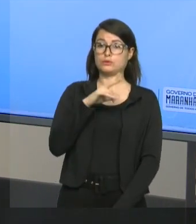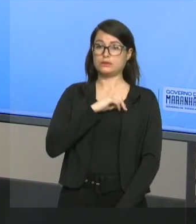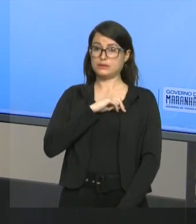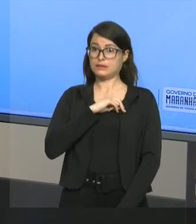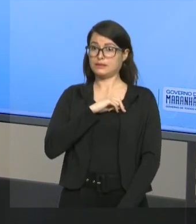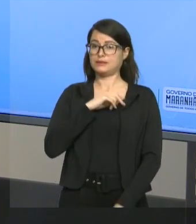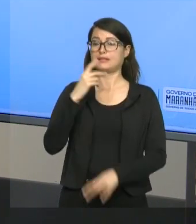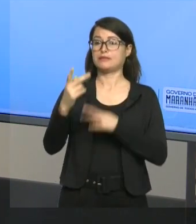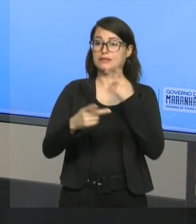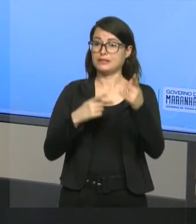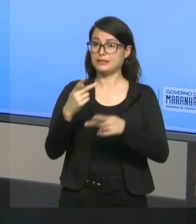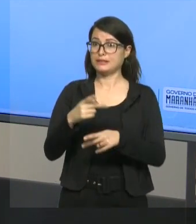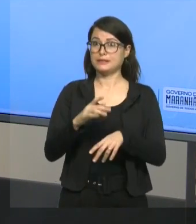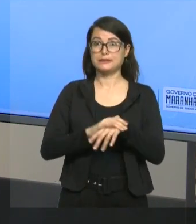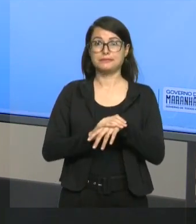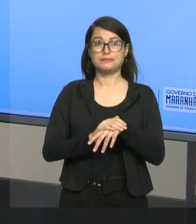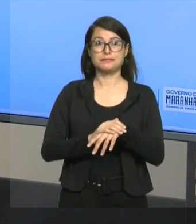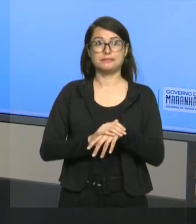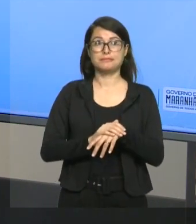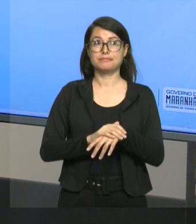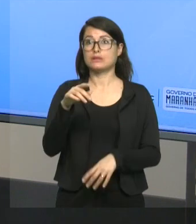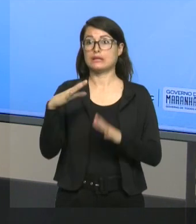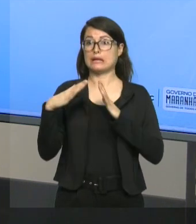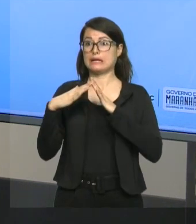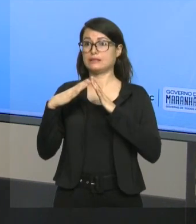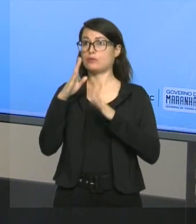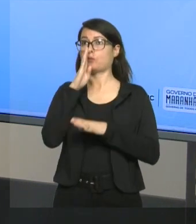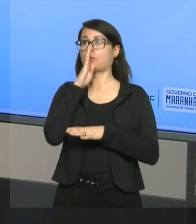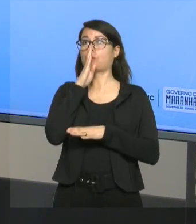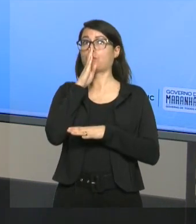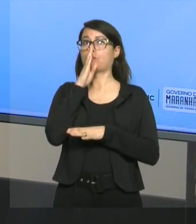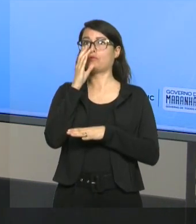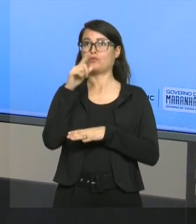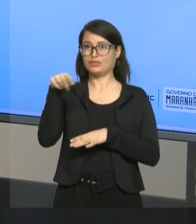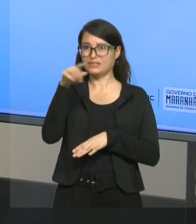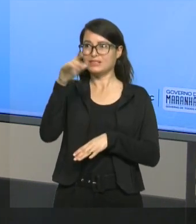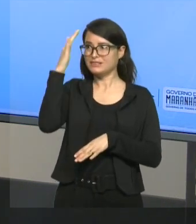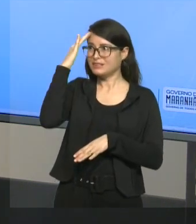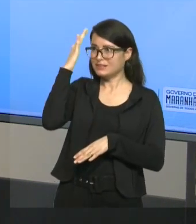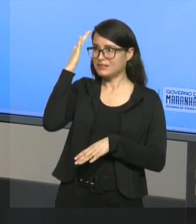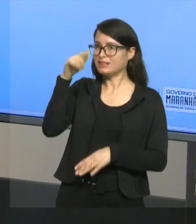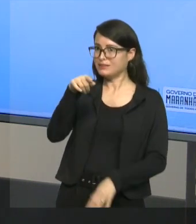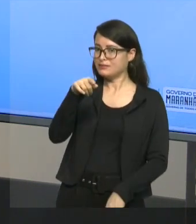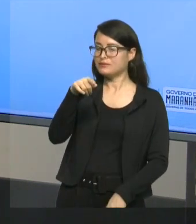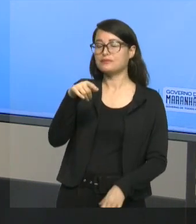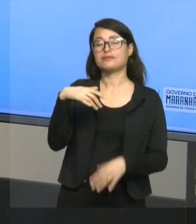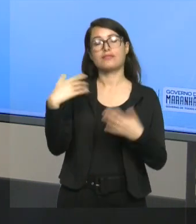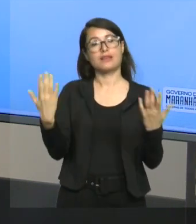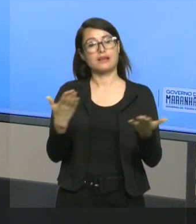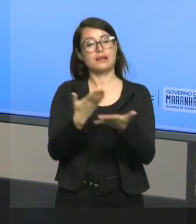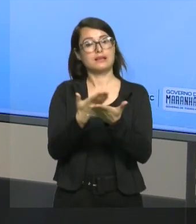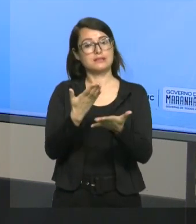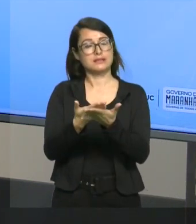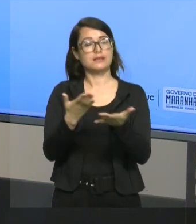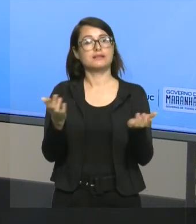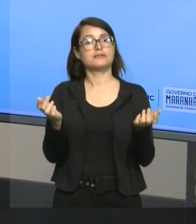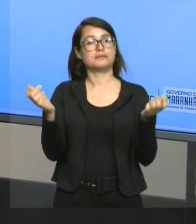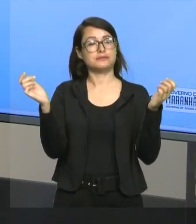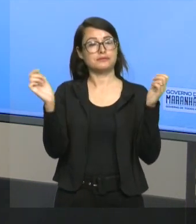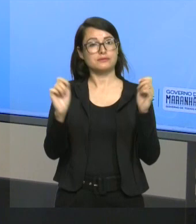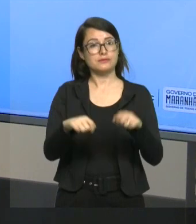muito. Silêncio em casa. Vocês estão entendendo? As aulas serão